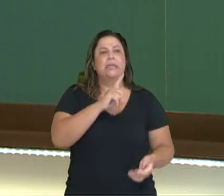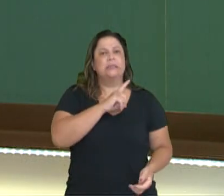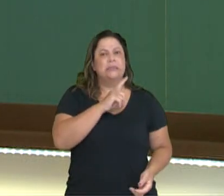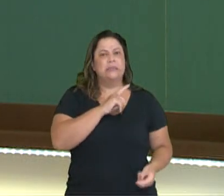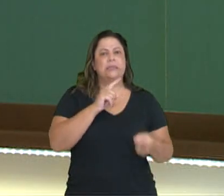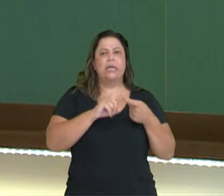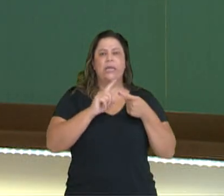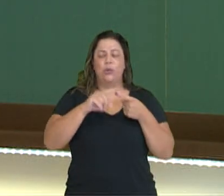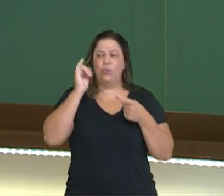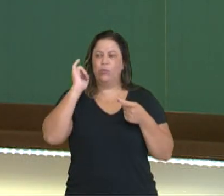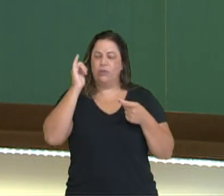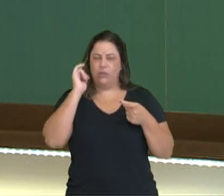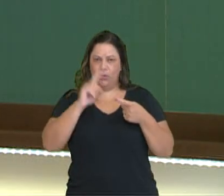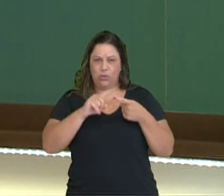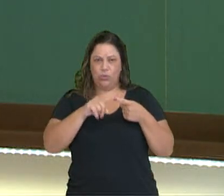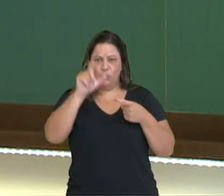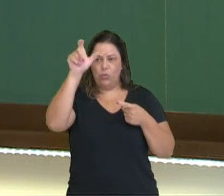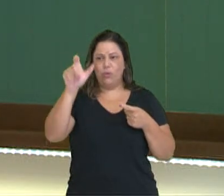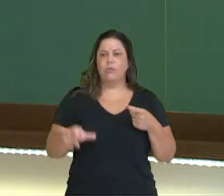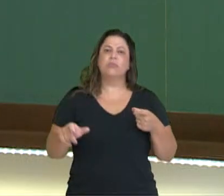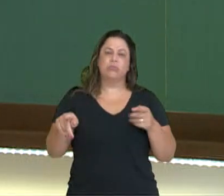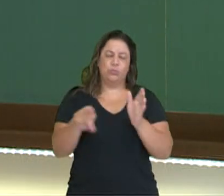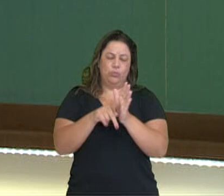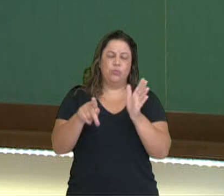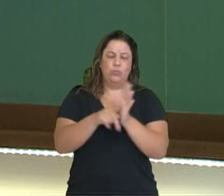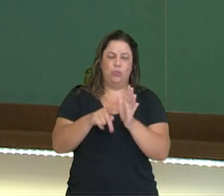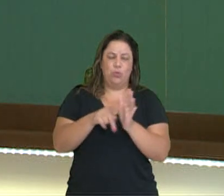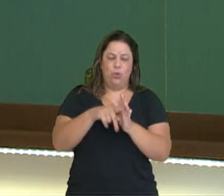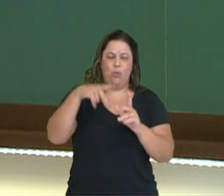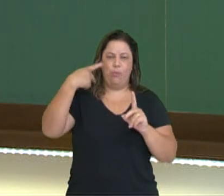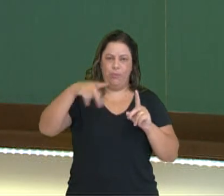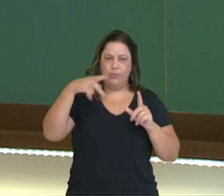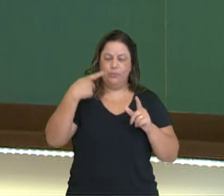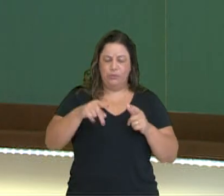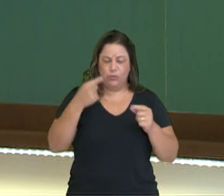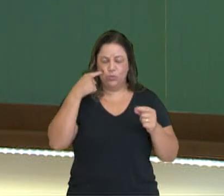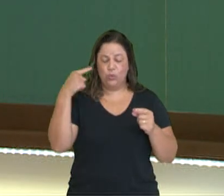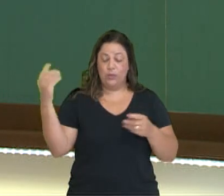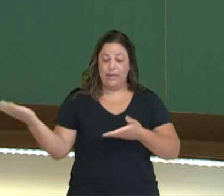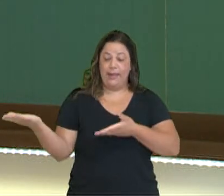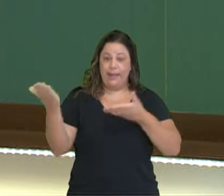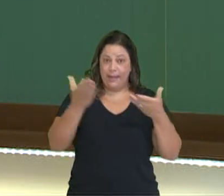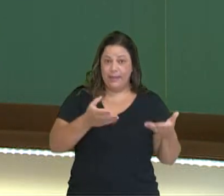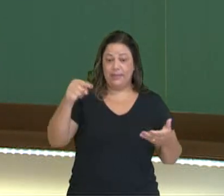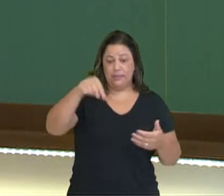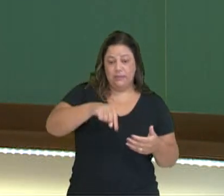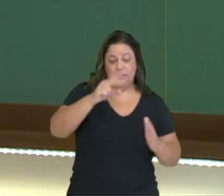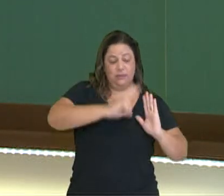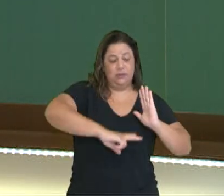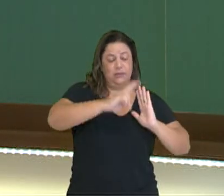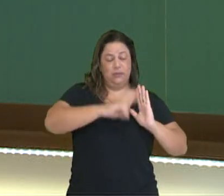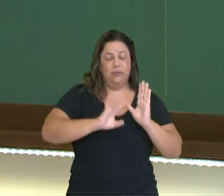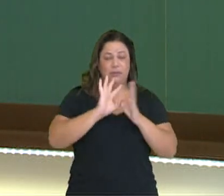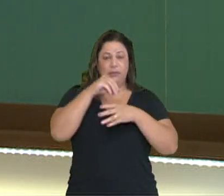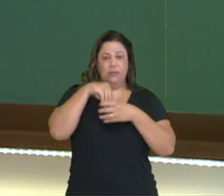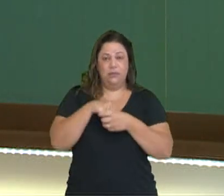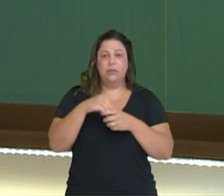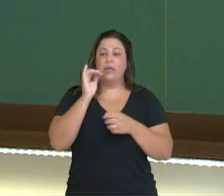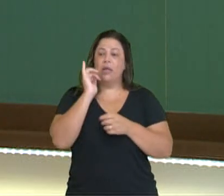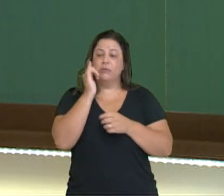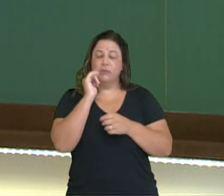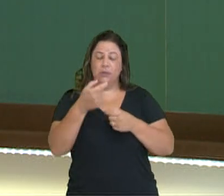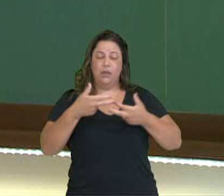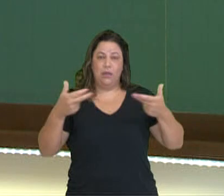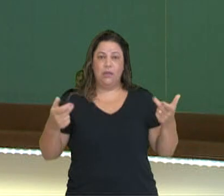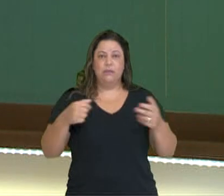narrador personagem e ele quer trazer o leitor para dentro dessa narrativa, com essas descrições